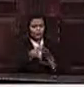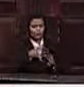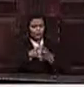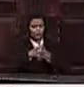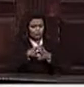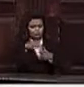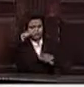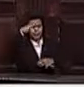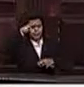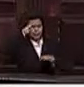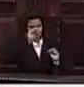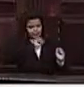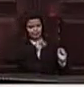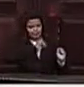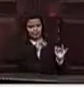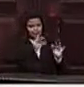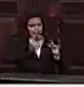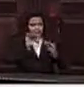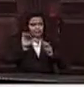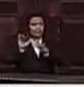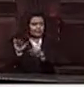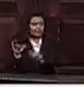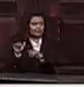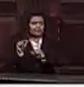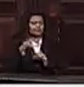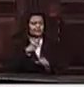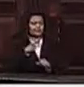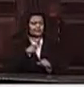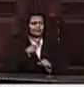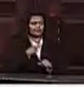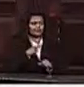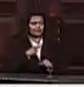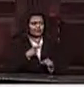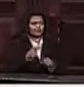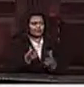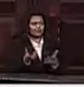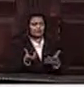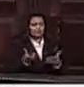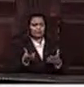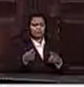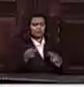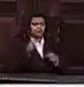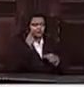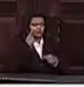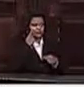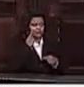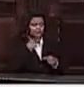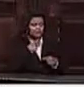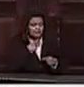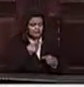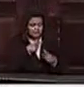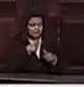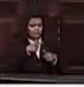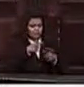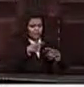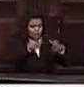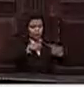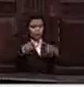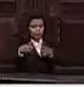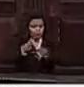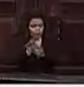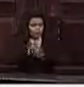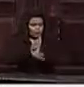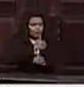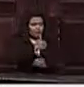Lins, precisamente nas 17 comunidades do Lins, e tenho absoluta certeza que foi